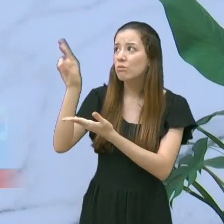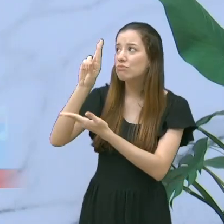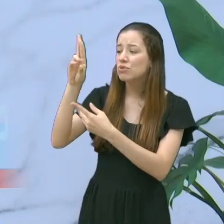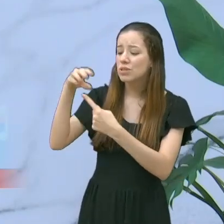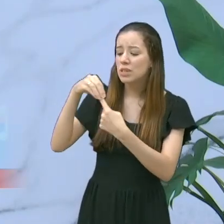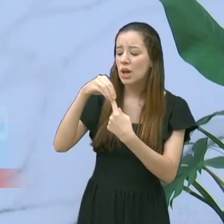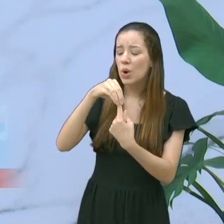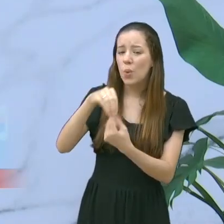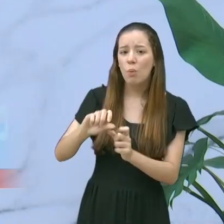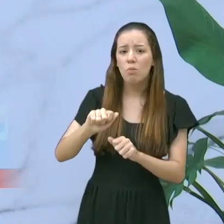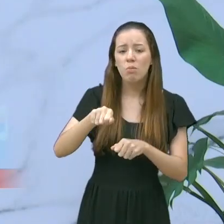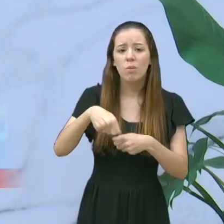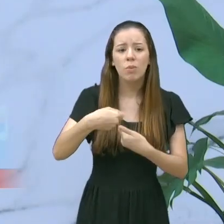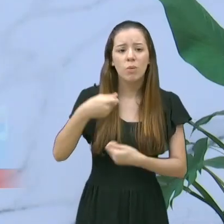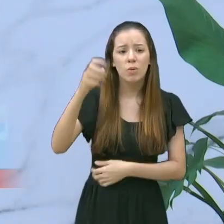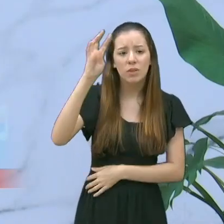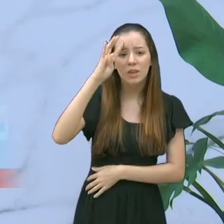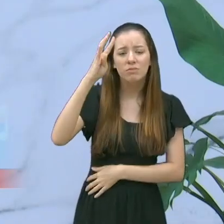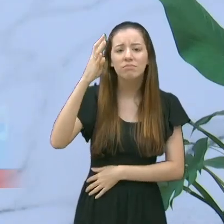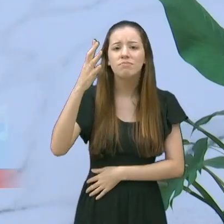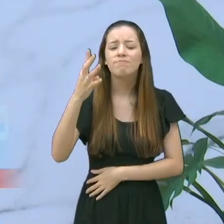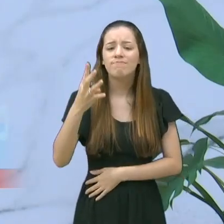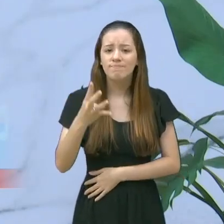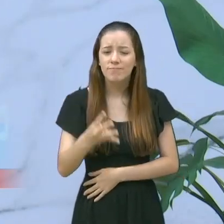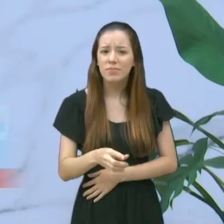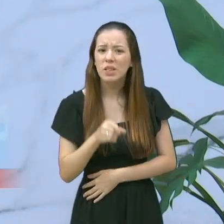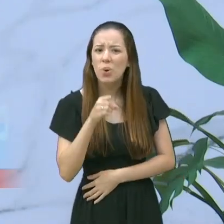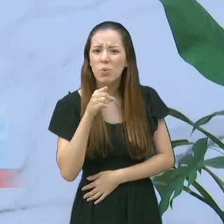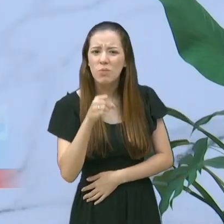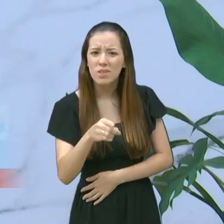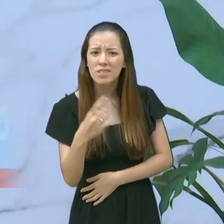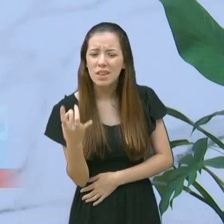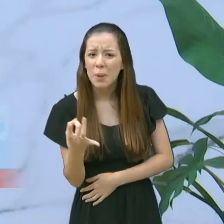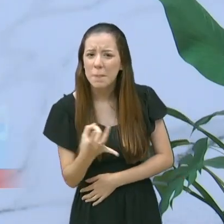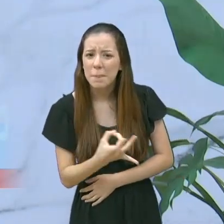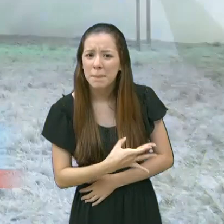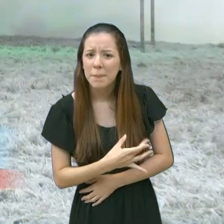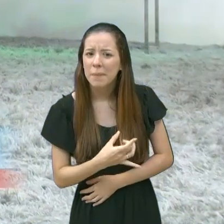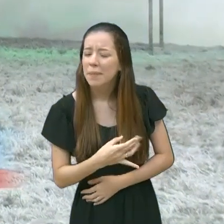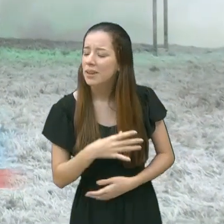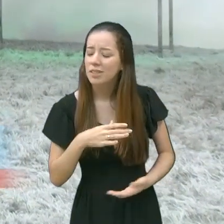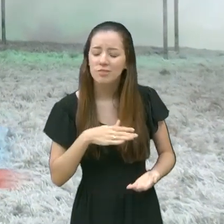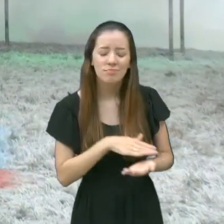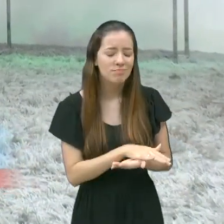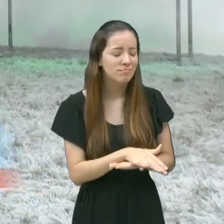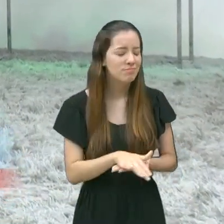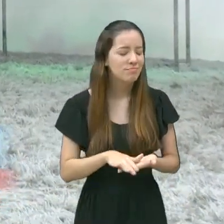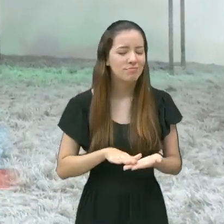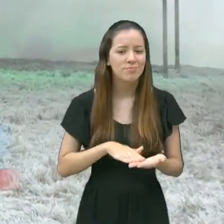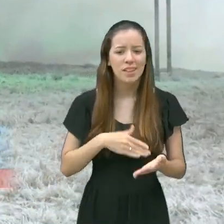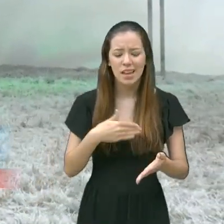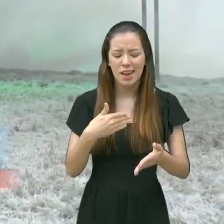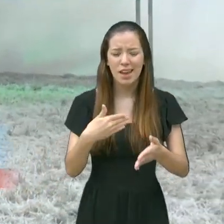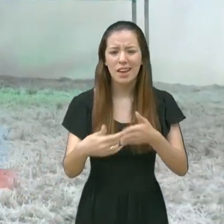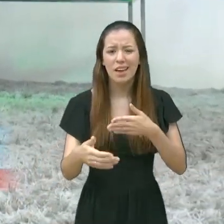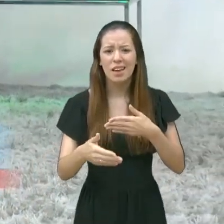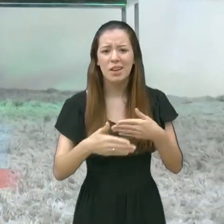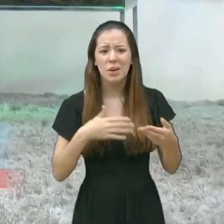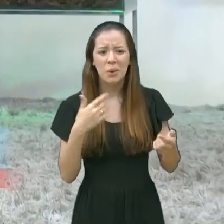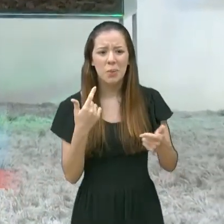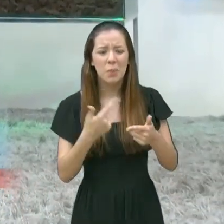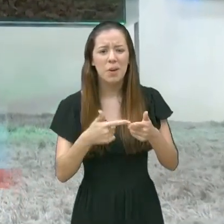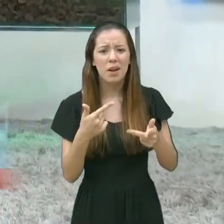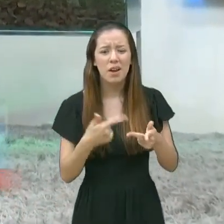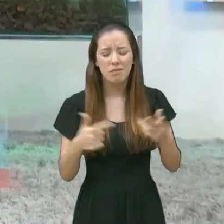ele abre o mar. Não tenha medo, irmão, se